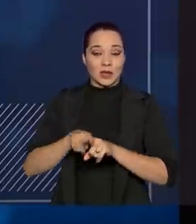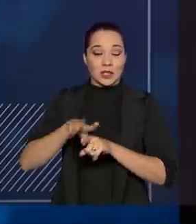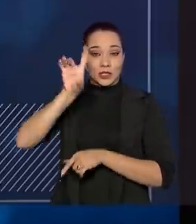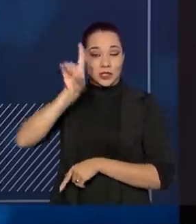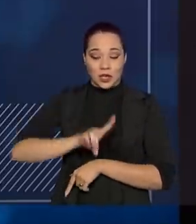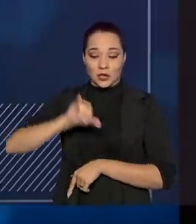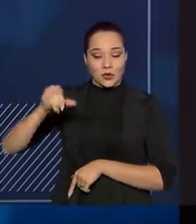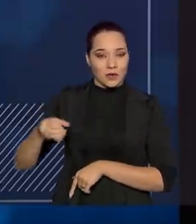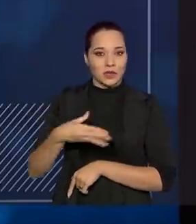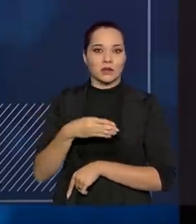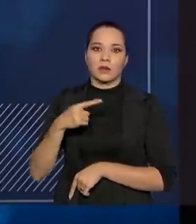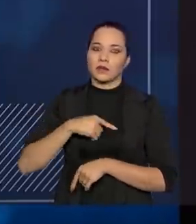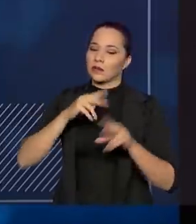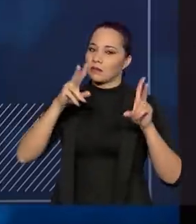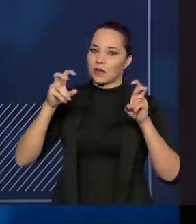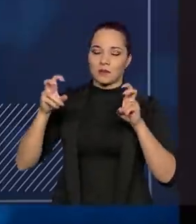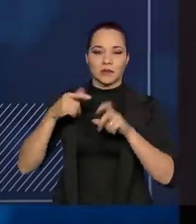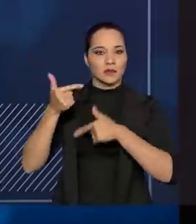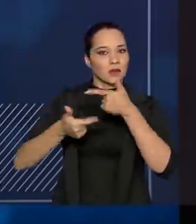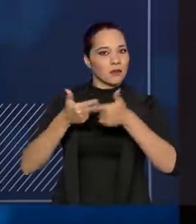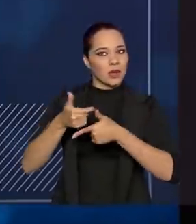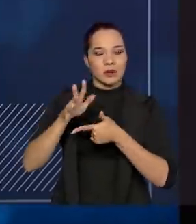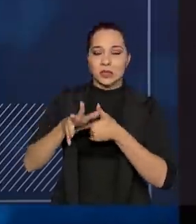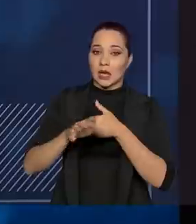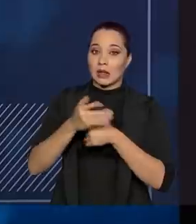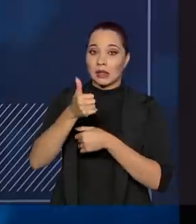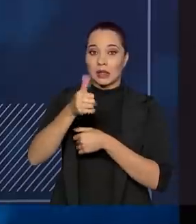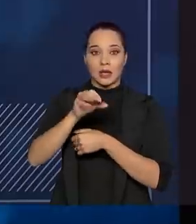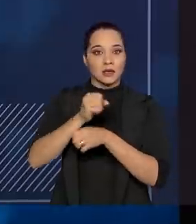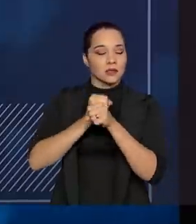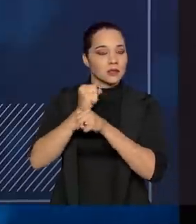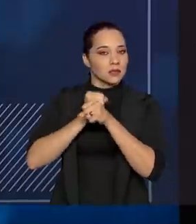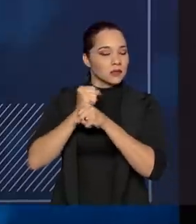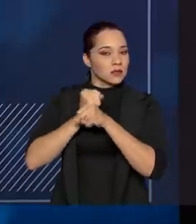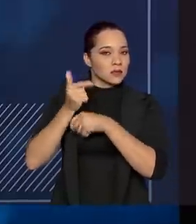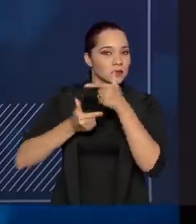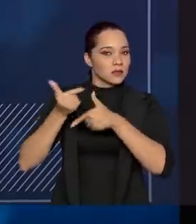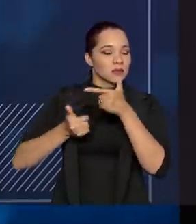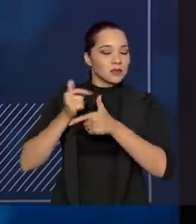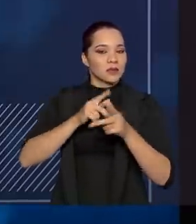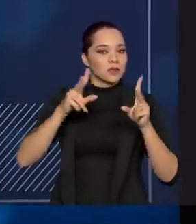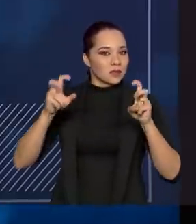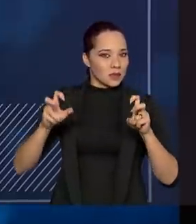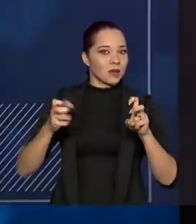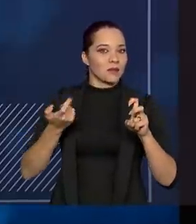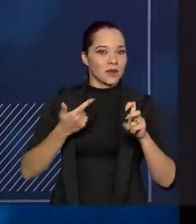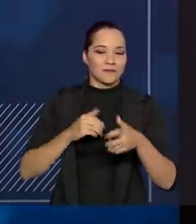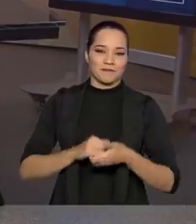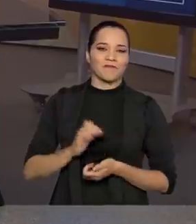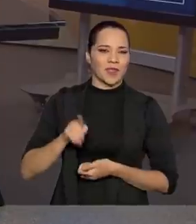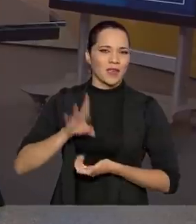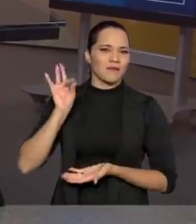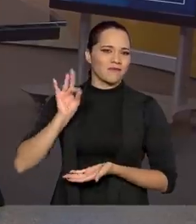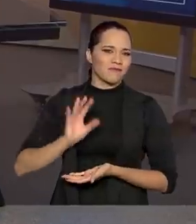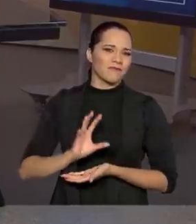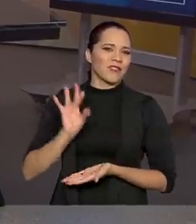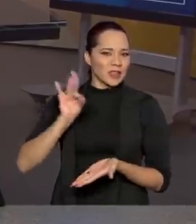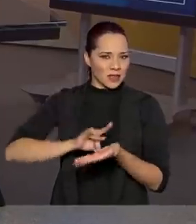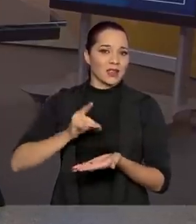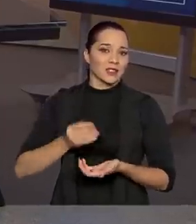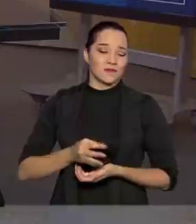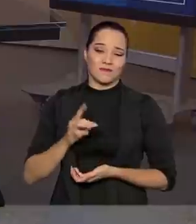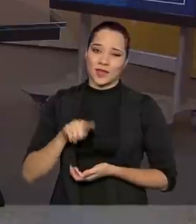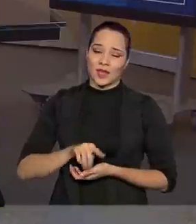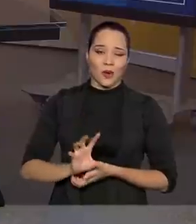e esse é um tema que nós trabalhamos lá já há quase 10 anos, né? Veja, é um fato. Realmente